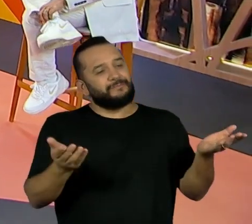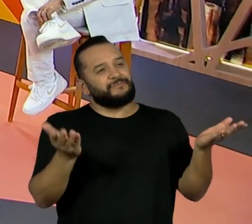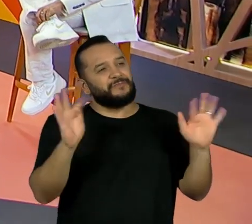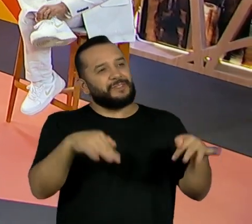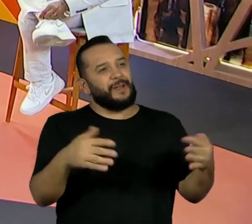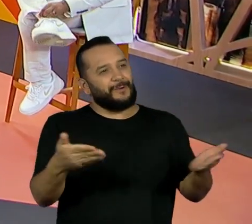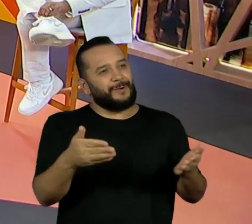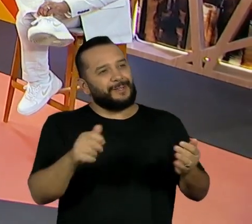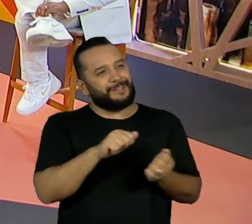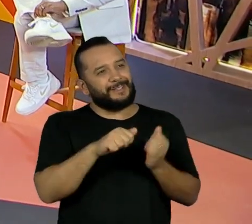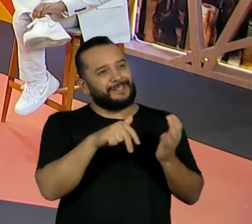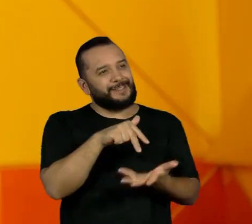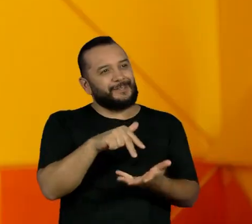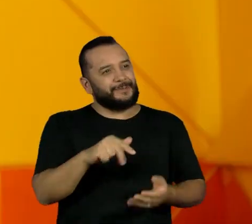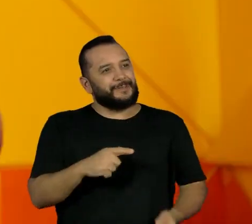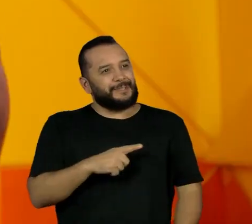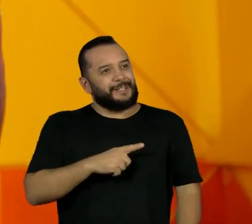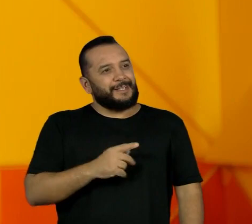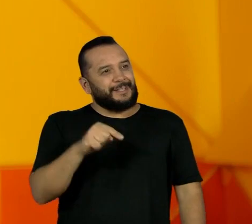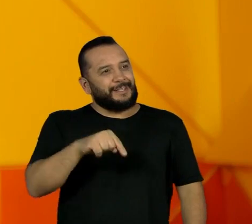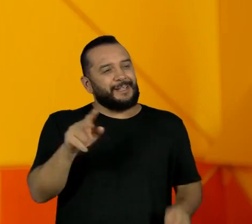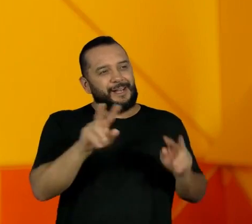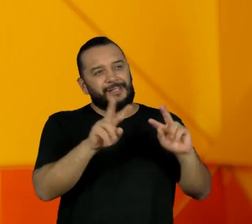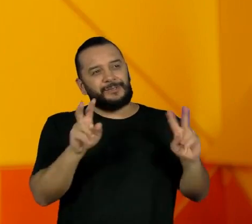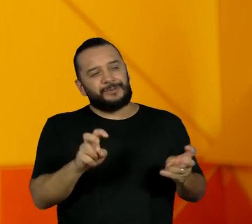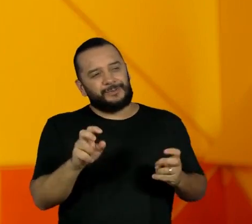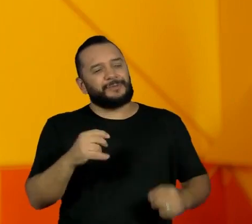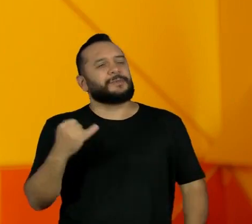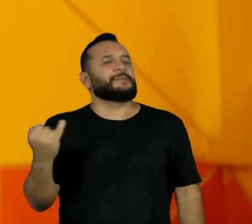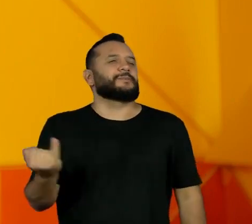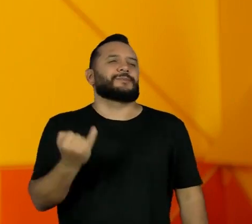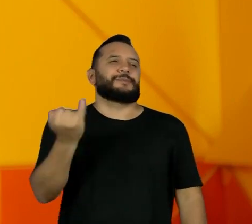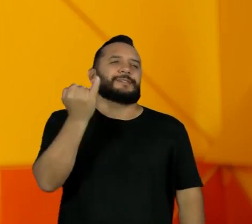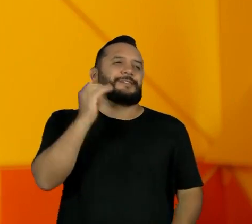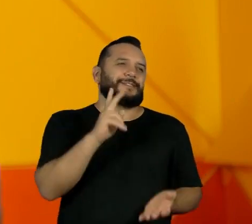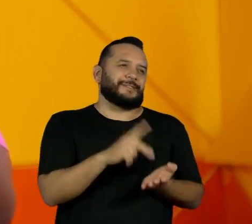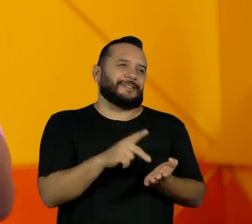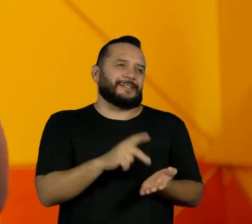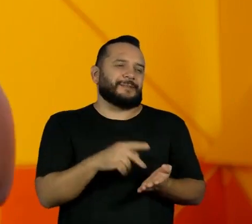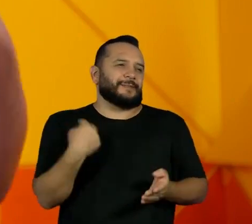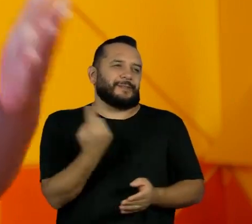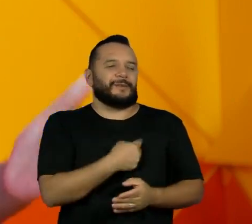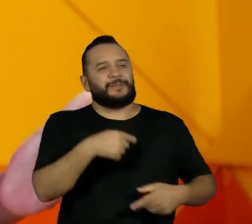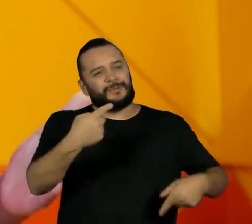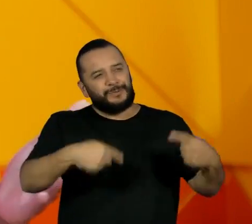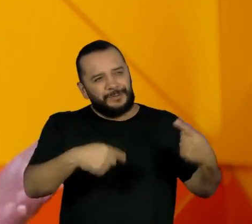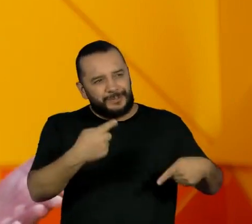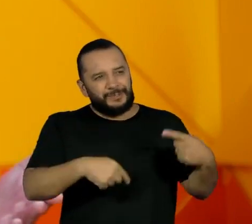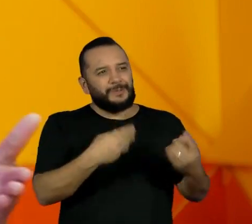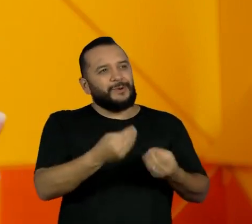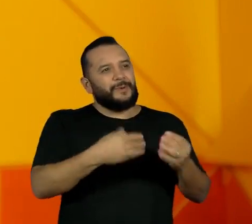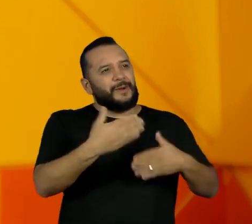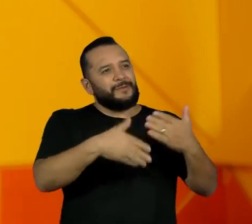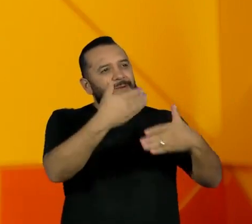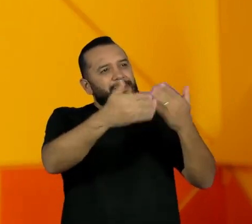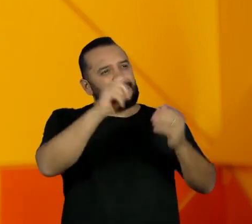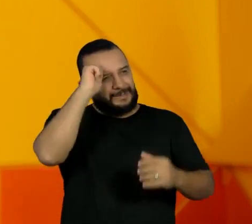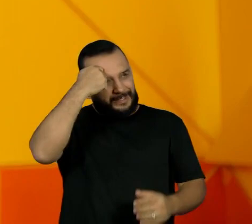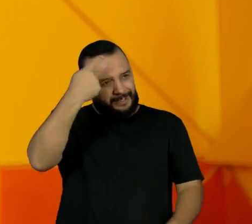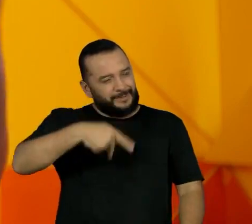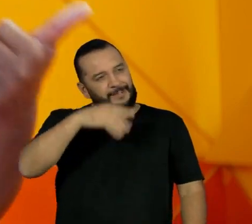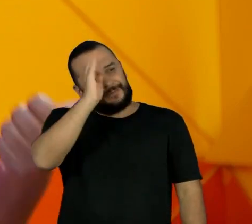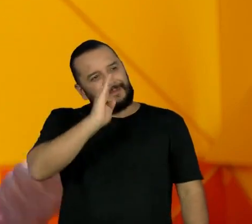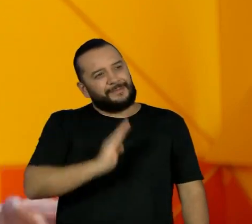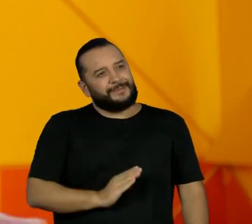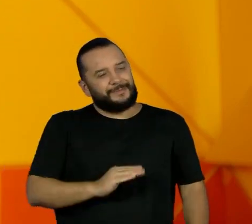programa. Nós trouxemos aqui assuntos que são extremamente relevantes para que a gente discuta o avanço da população negra no nosso